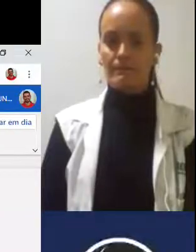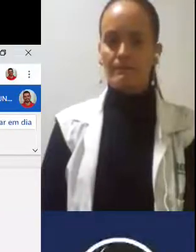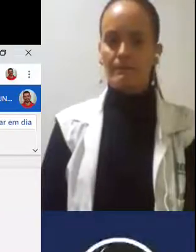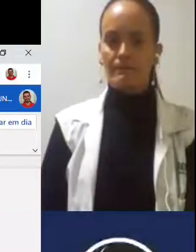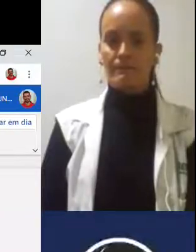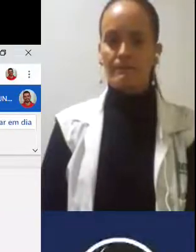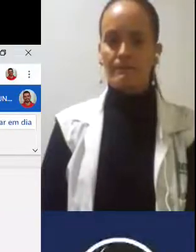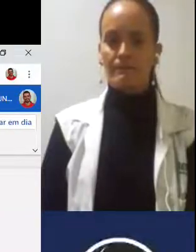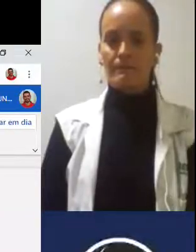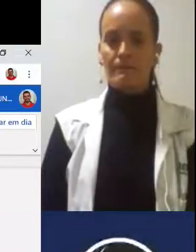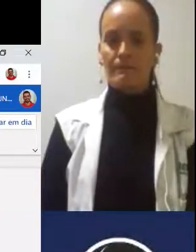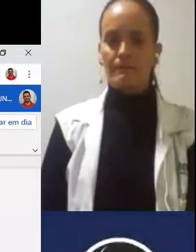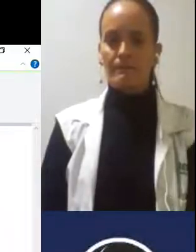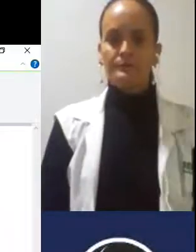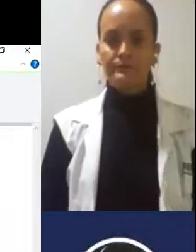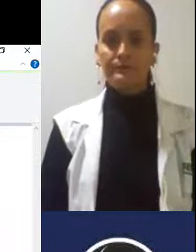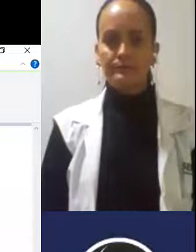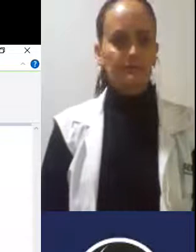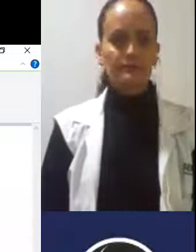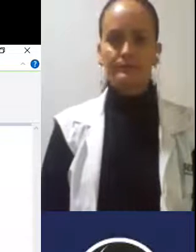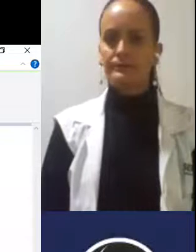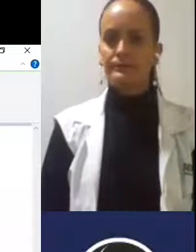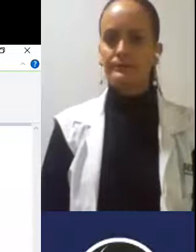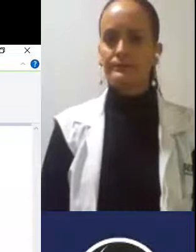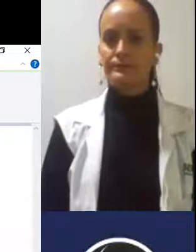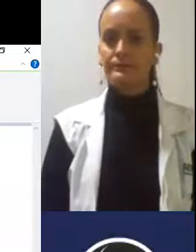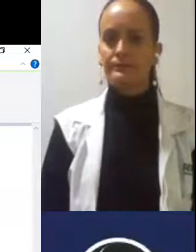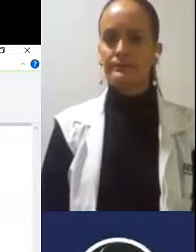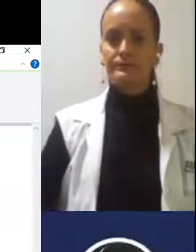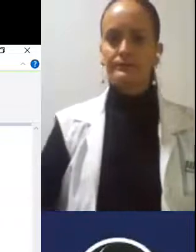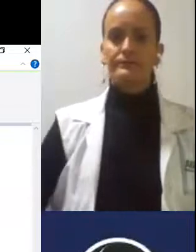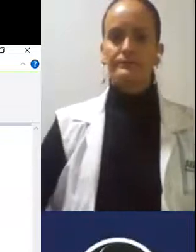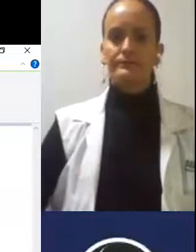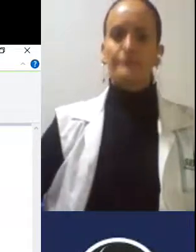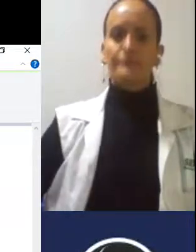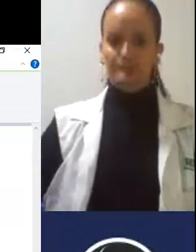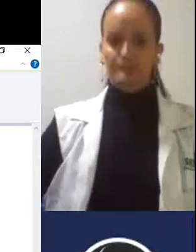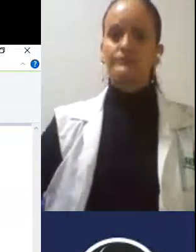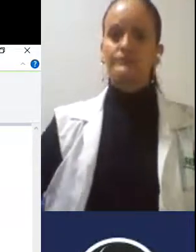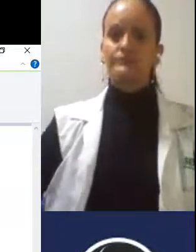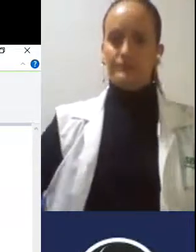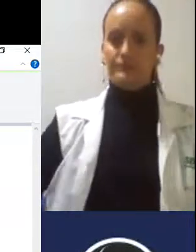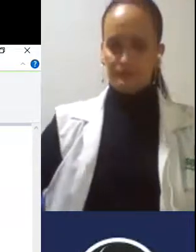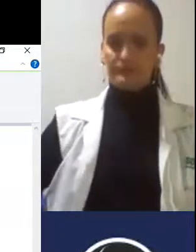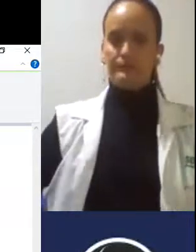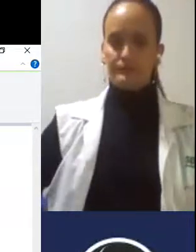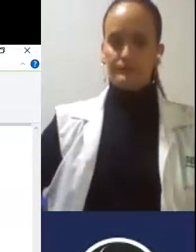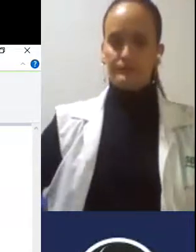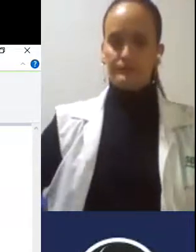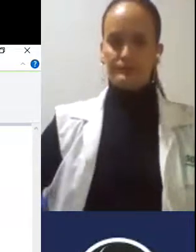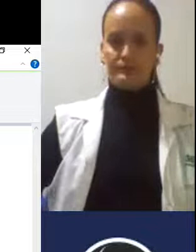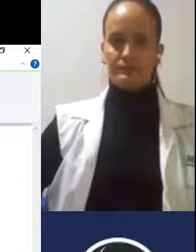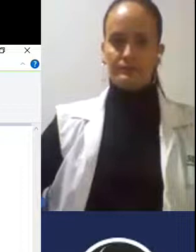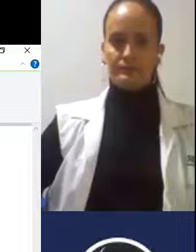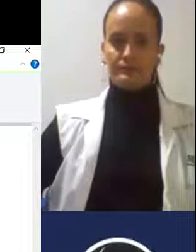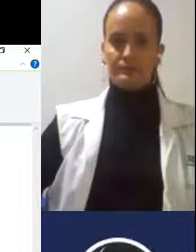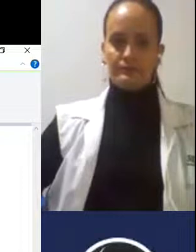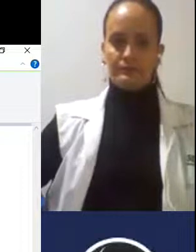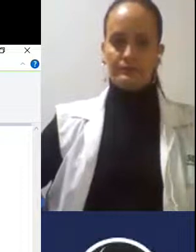Agora vocês estão conseguindo visualizar os resistores? Sim. Sim, agora sim. Não, beleza. Desculpa aí